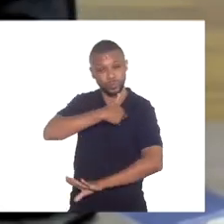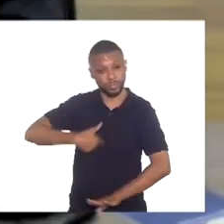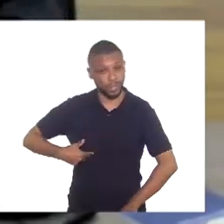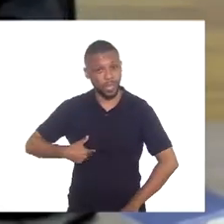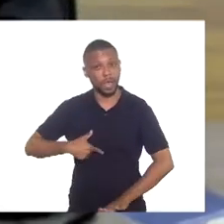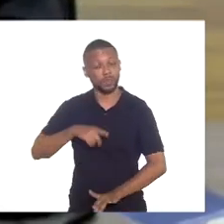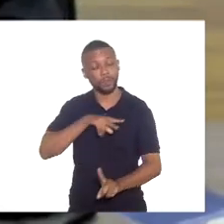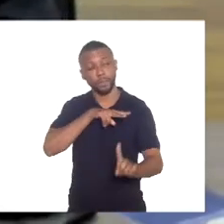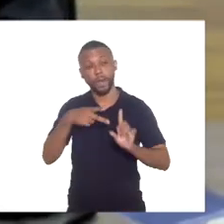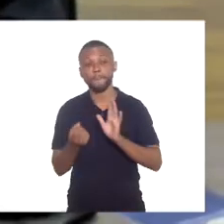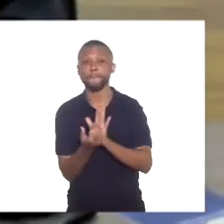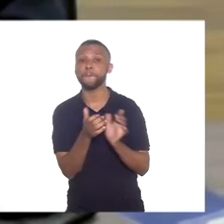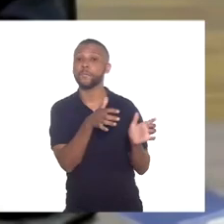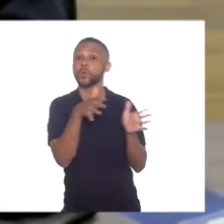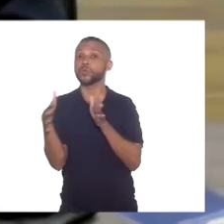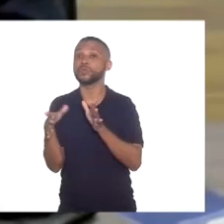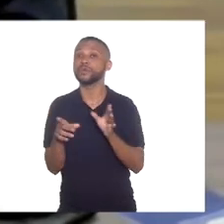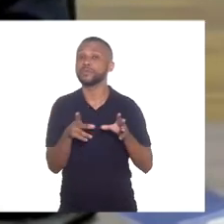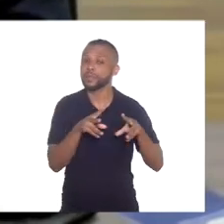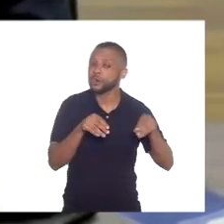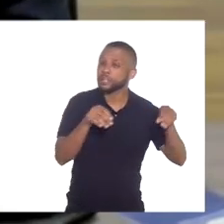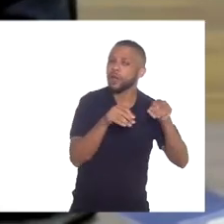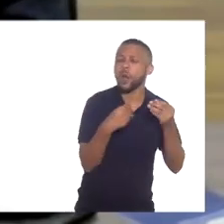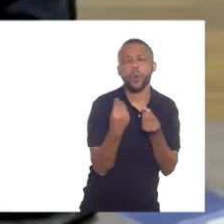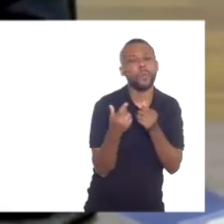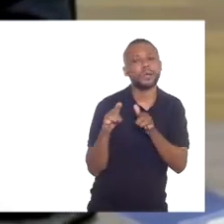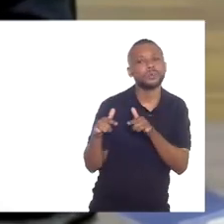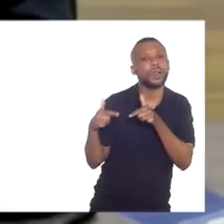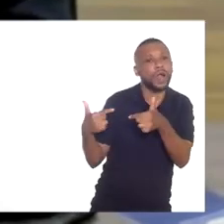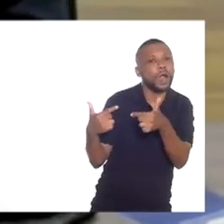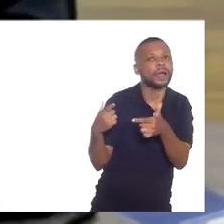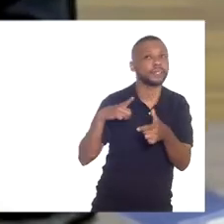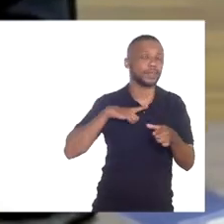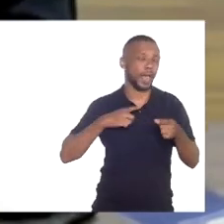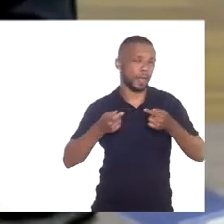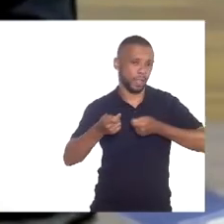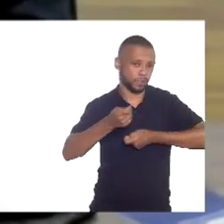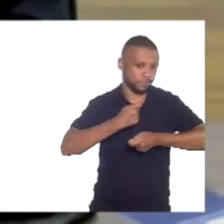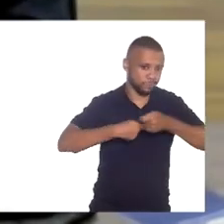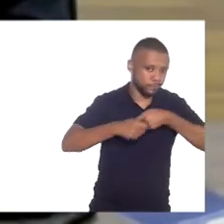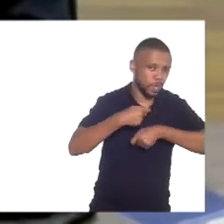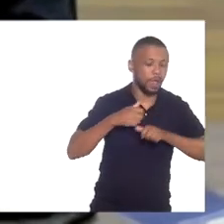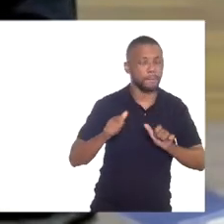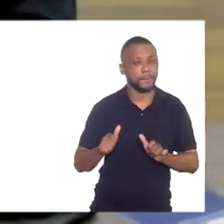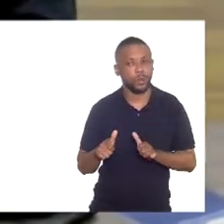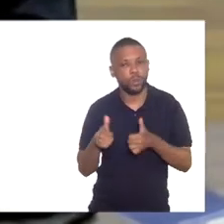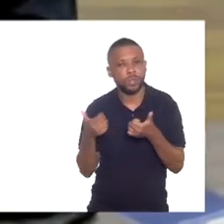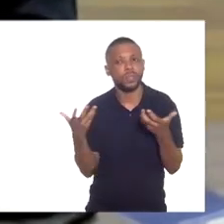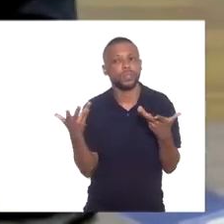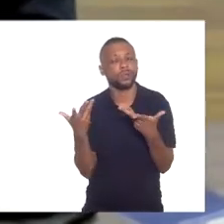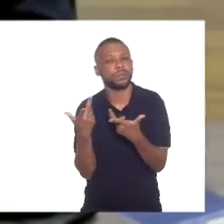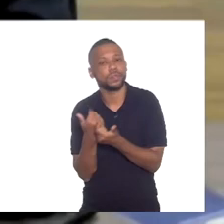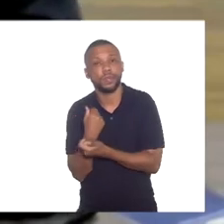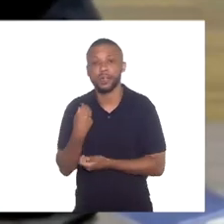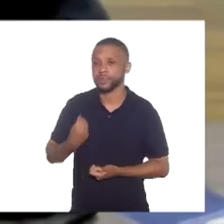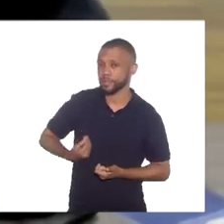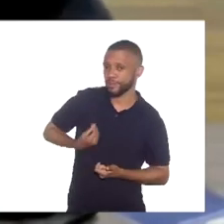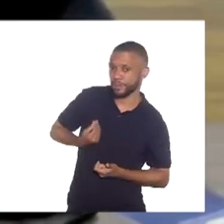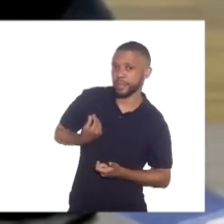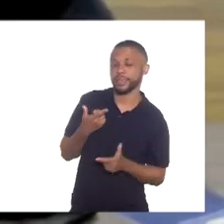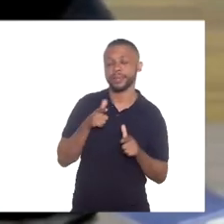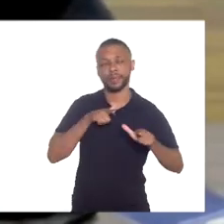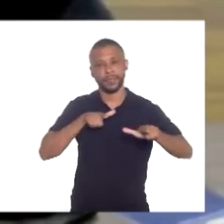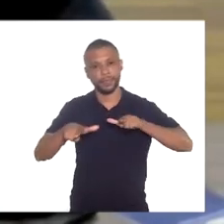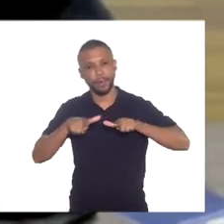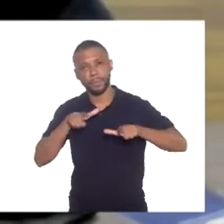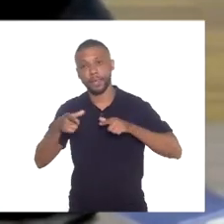ponto de vista territorial, como é que a gente trabalha isso? Quer dizer, integração econômica, infraestrutura, melhoria da qualidade de vida, emprego, entrarmos no